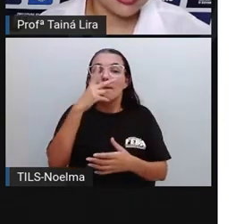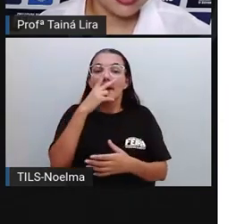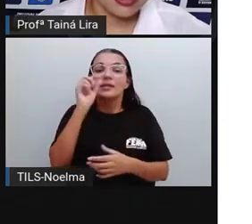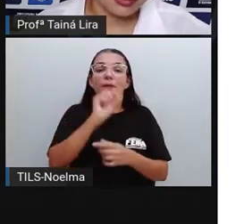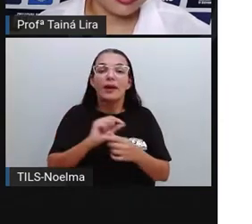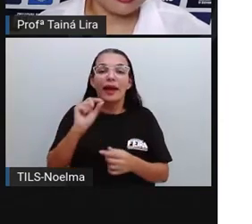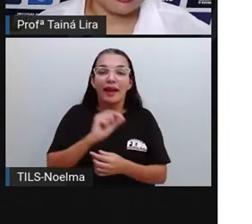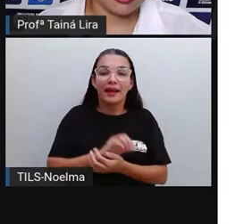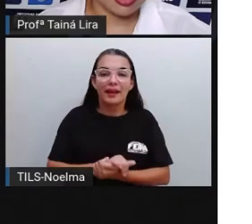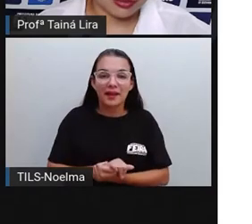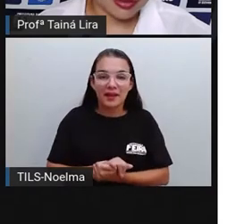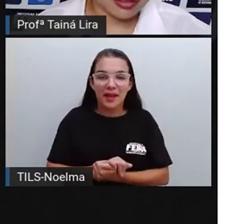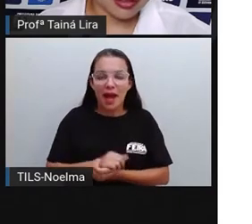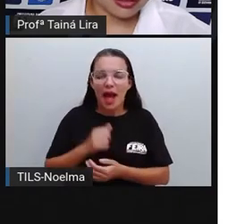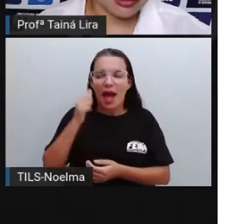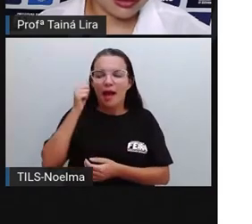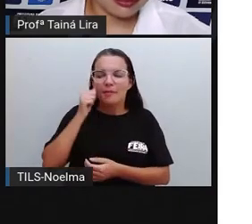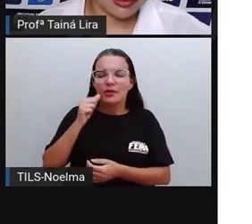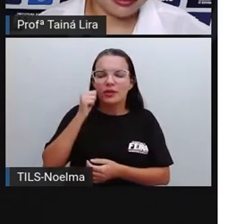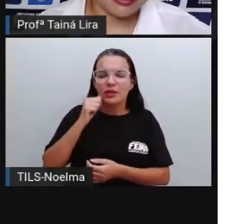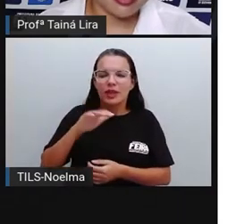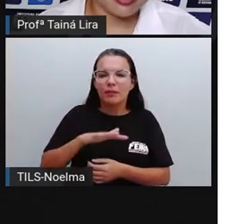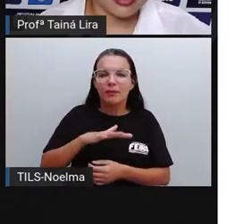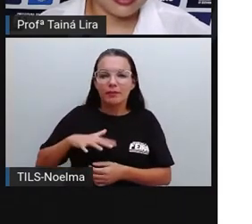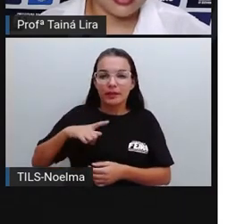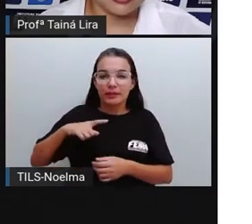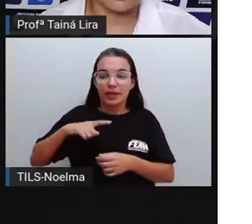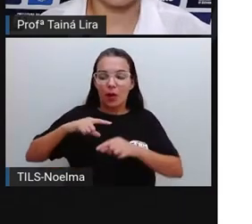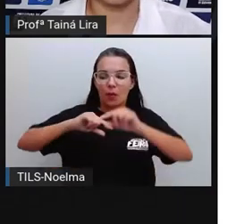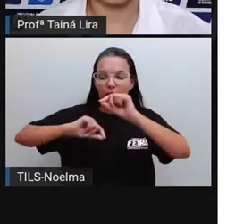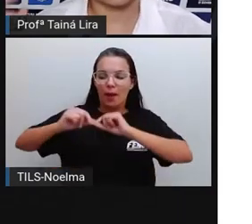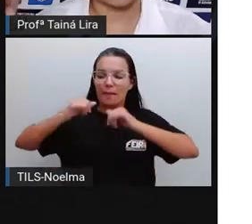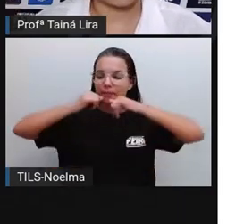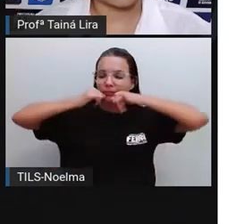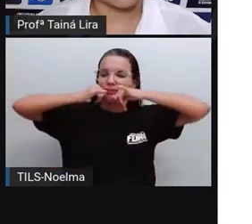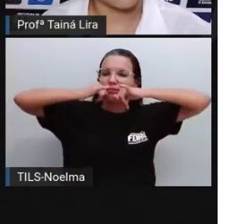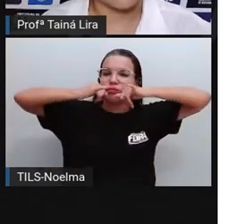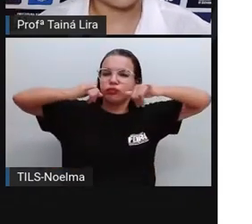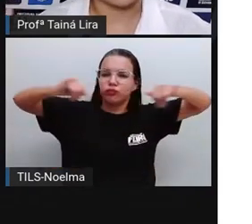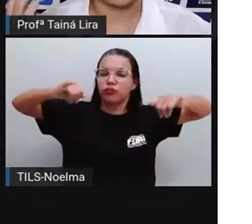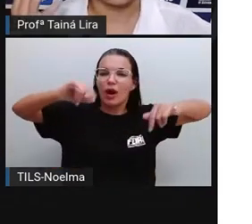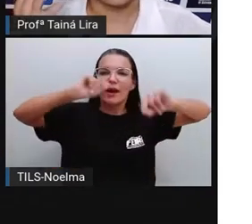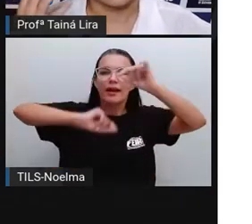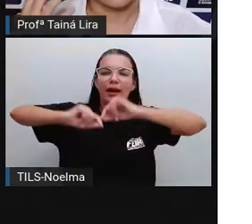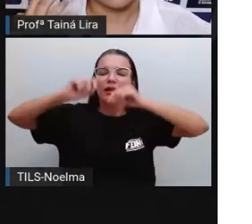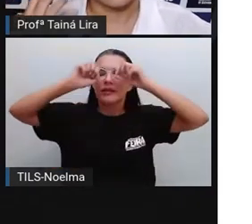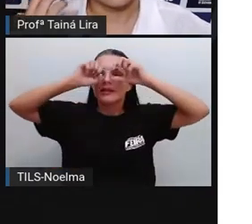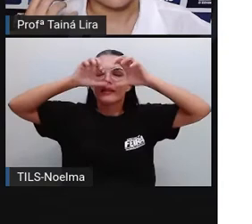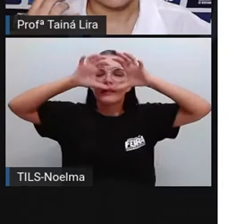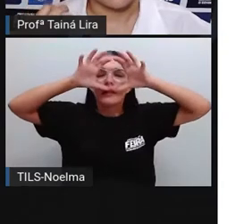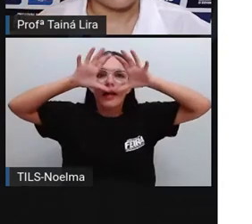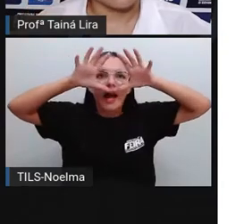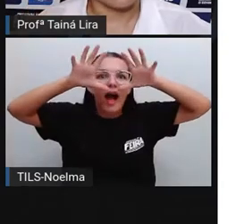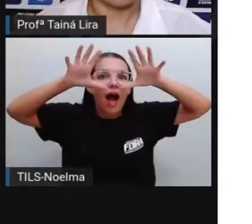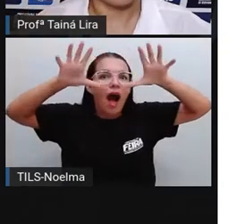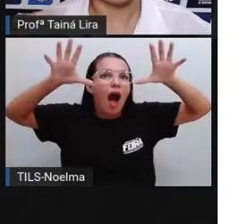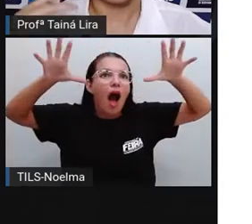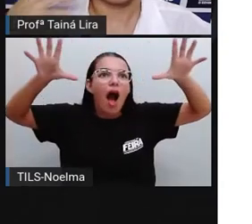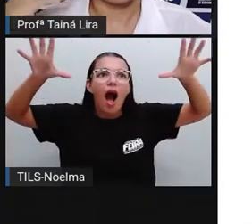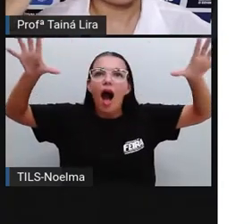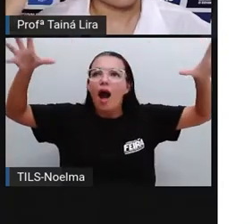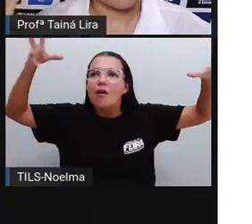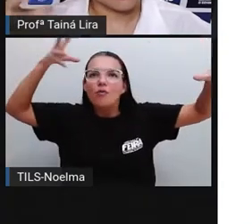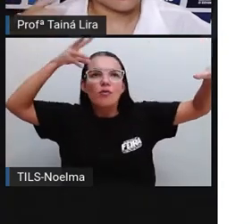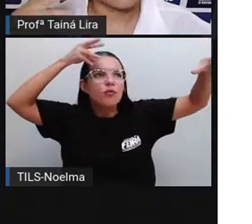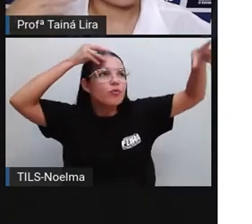ela? Provavelmente está passando aqui uma campanha publicitária e tudo que está passando ali, ela, né, está absorvendo.